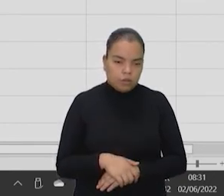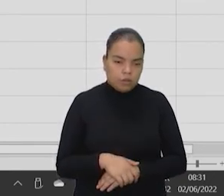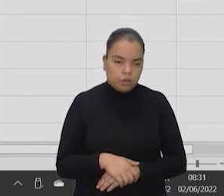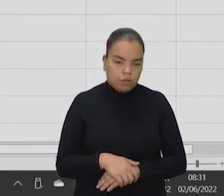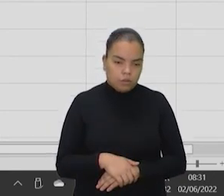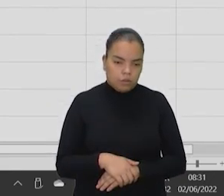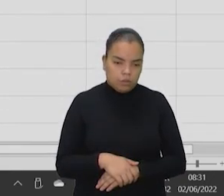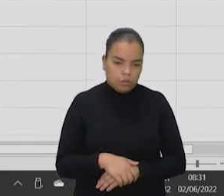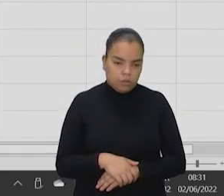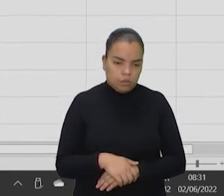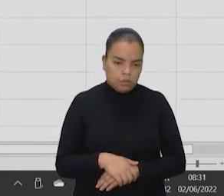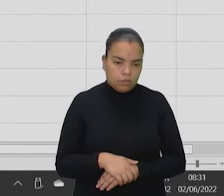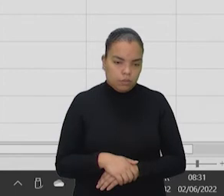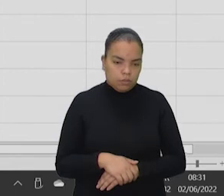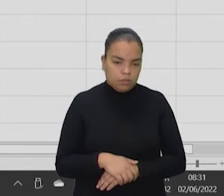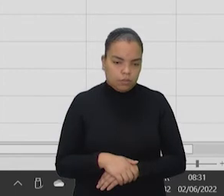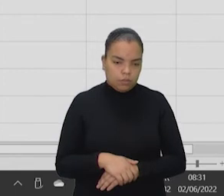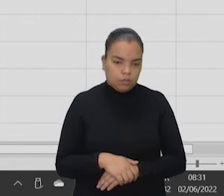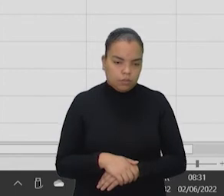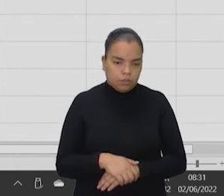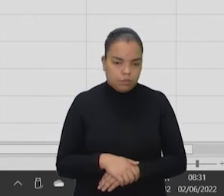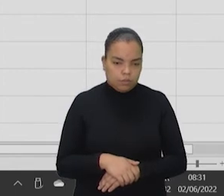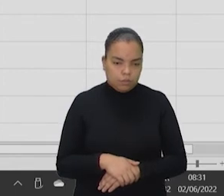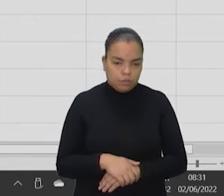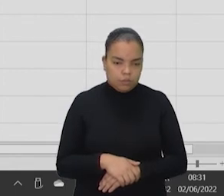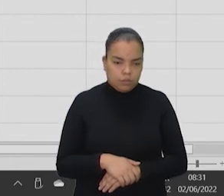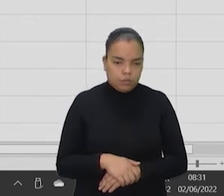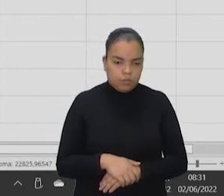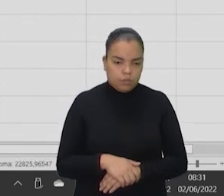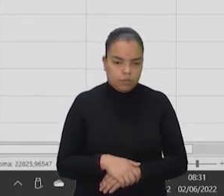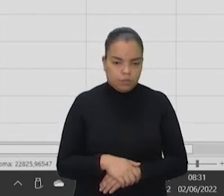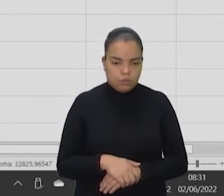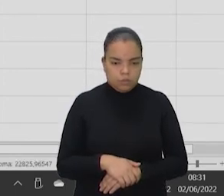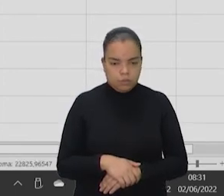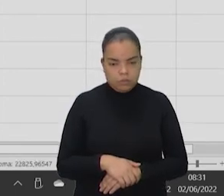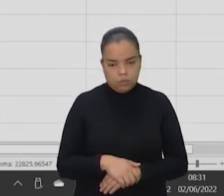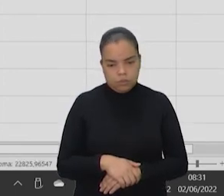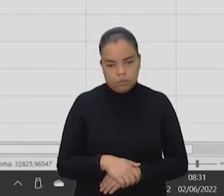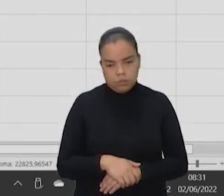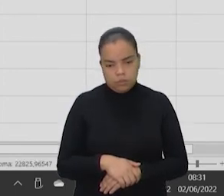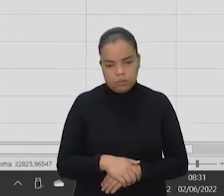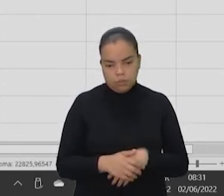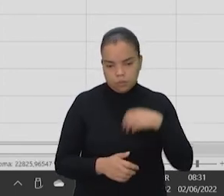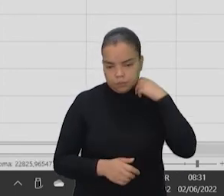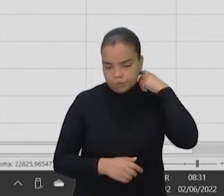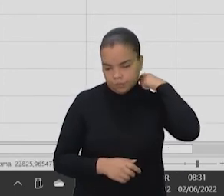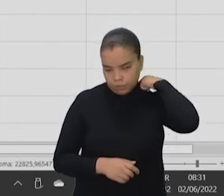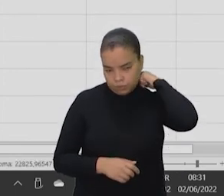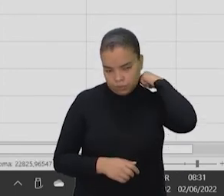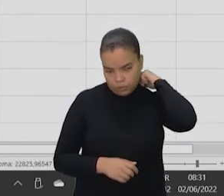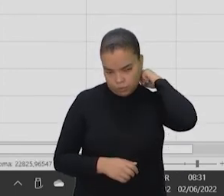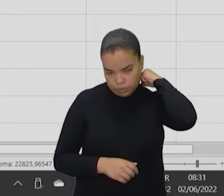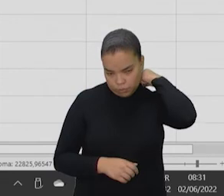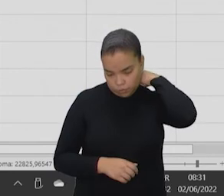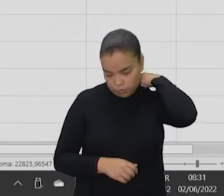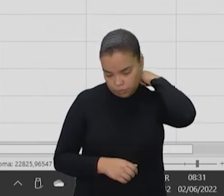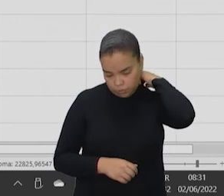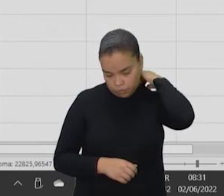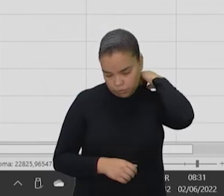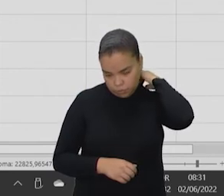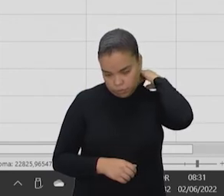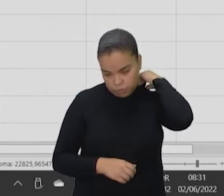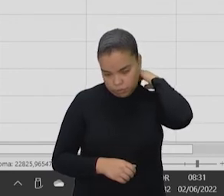e estica até o tempo que você quer lá. Então você não precisa calcular tudo. Veja que a planilha eletrônica ajuda.